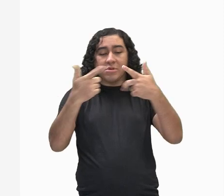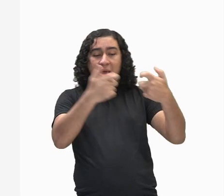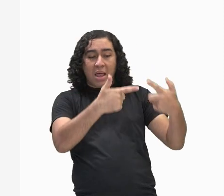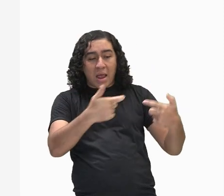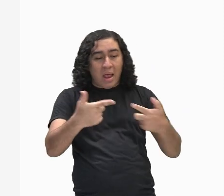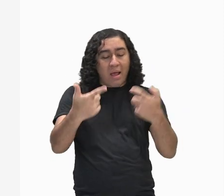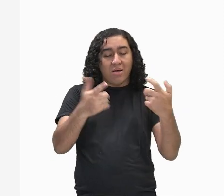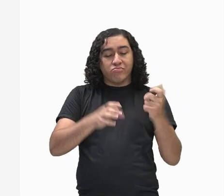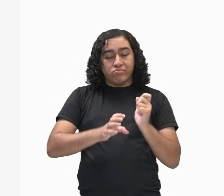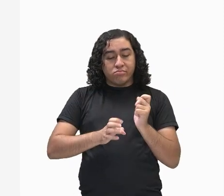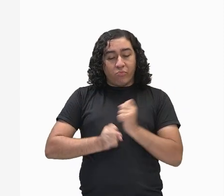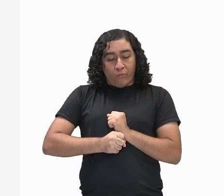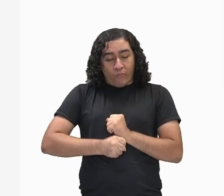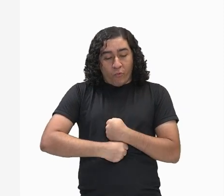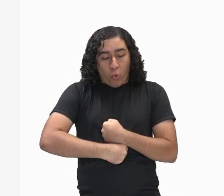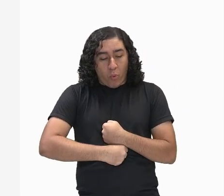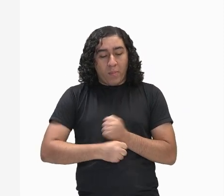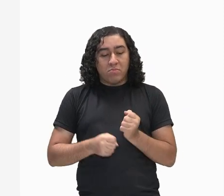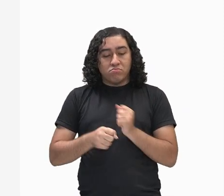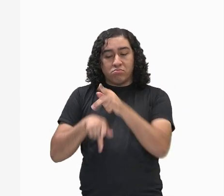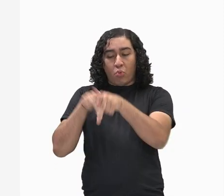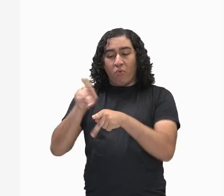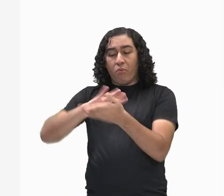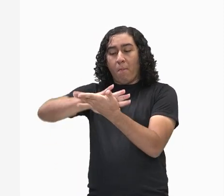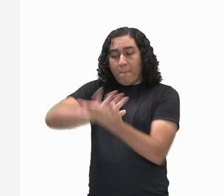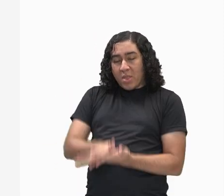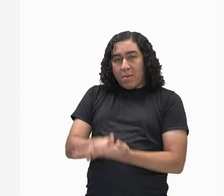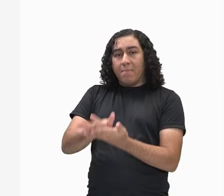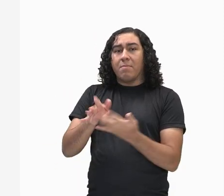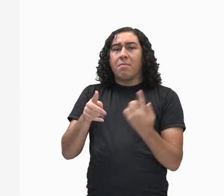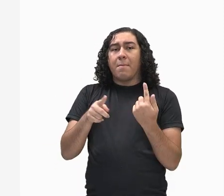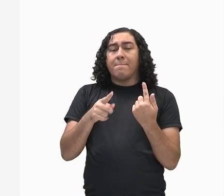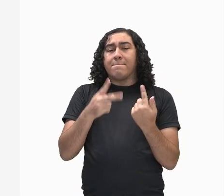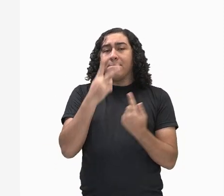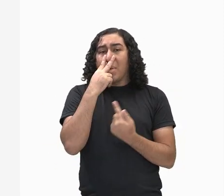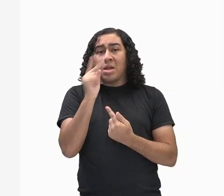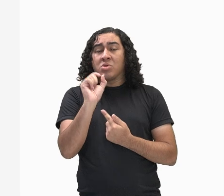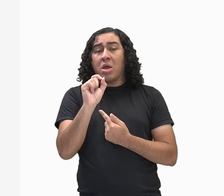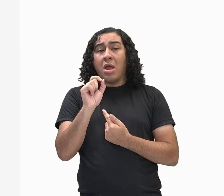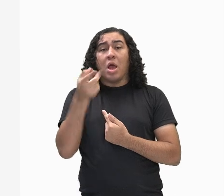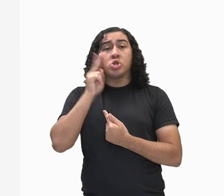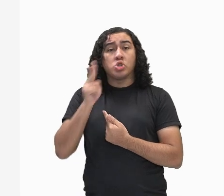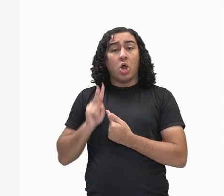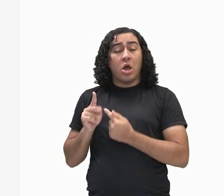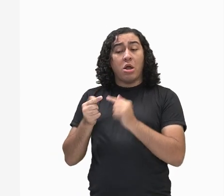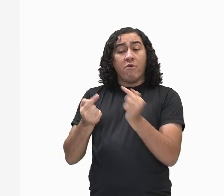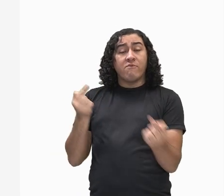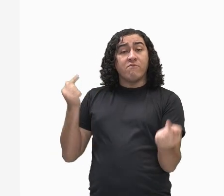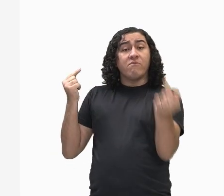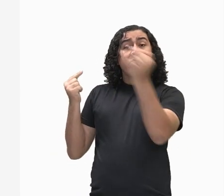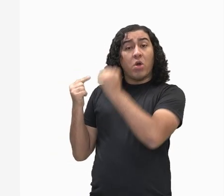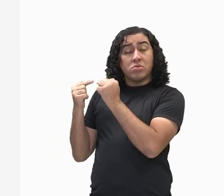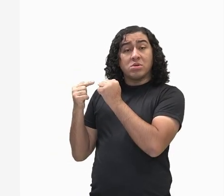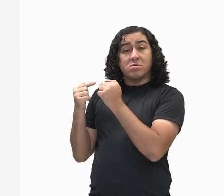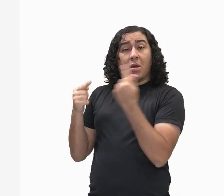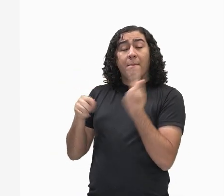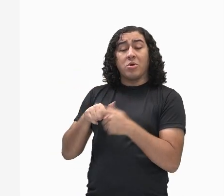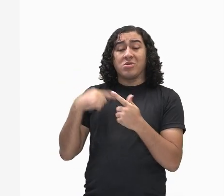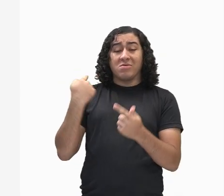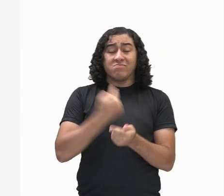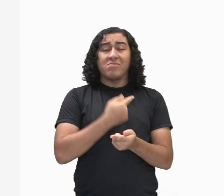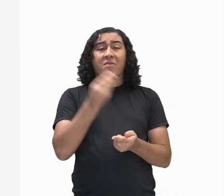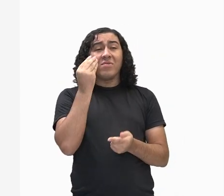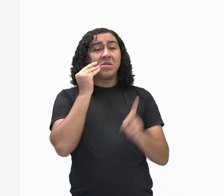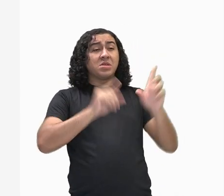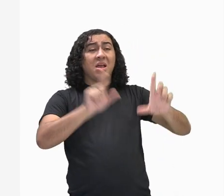de fome, de genocídio. Parece que estamos voltando à história novamente, né? Quando a gente assiste hoje, a gente percebe, poxa vida,